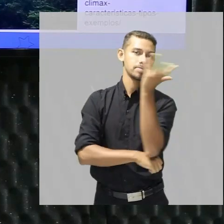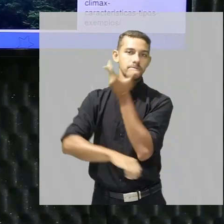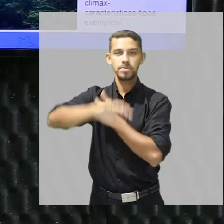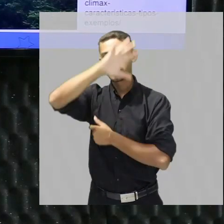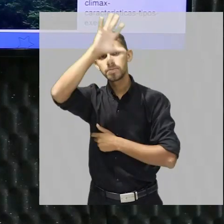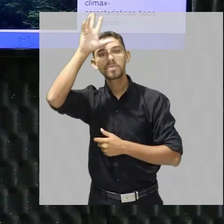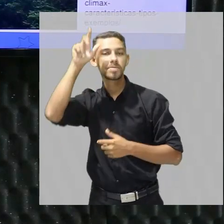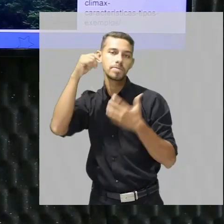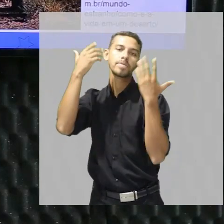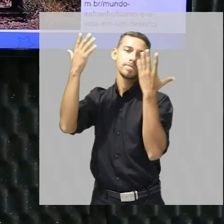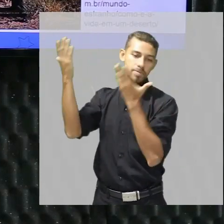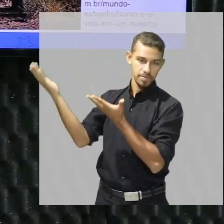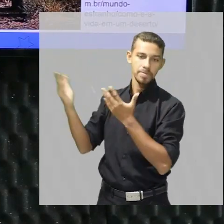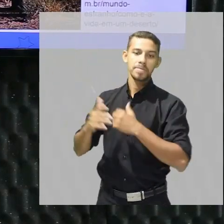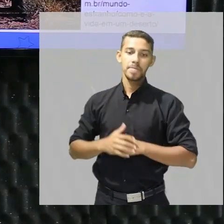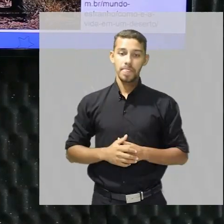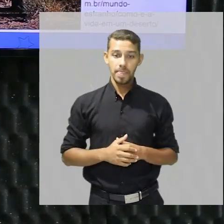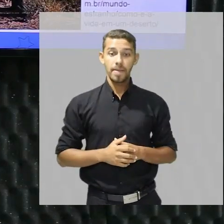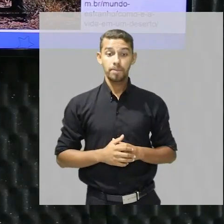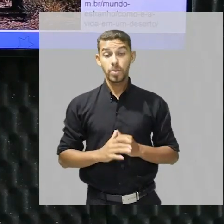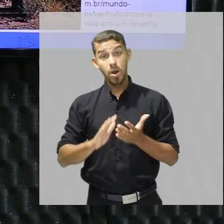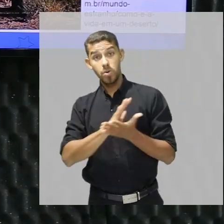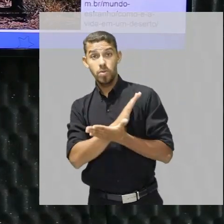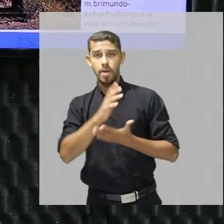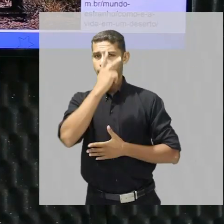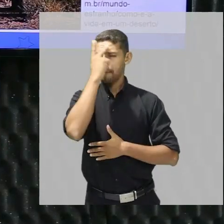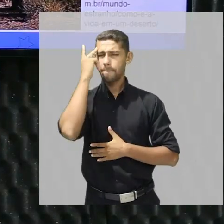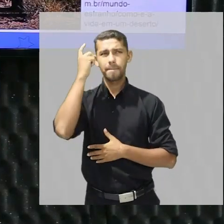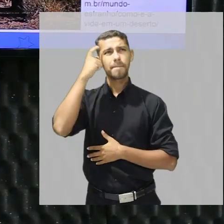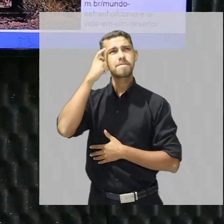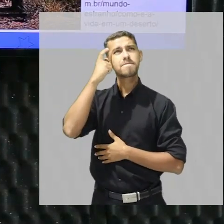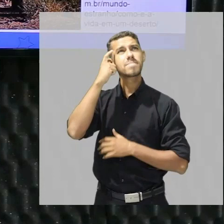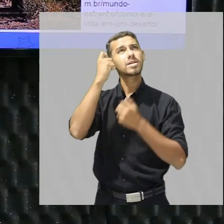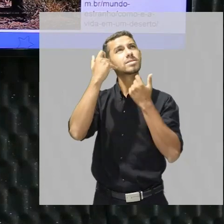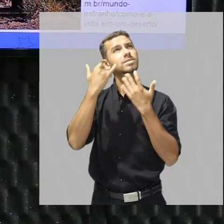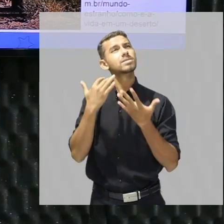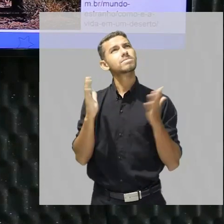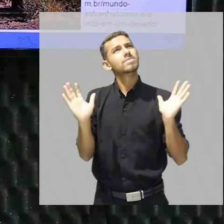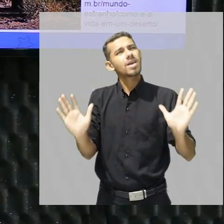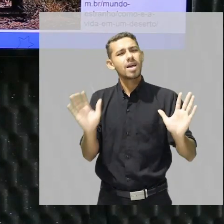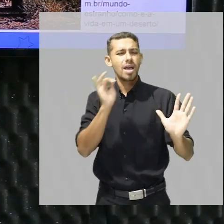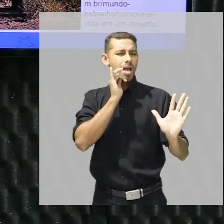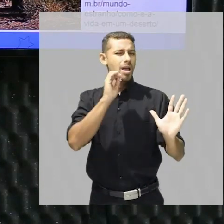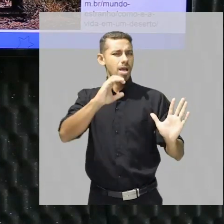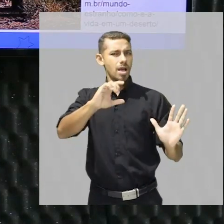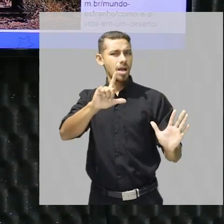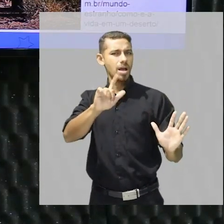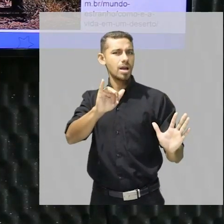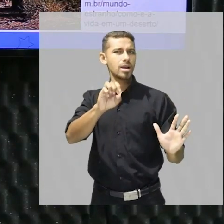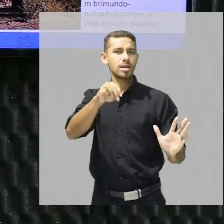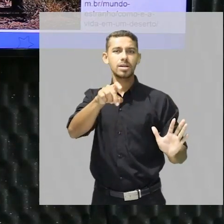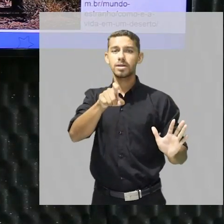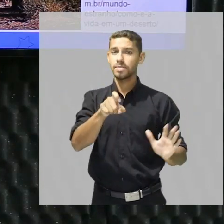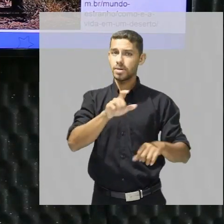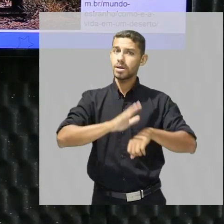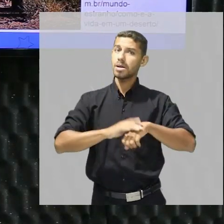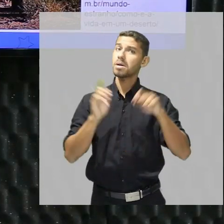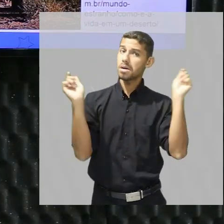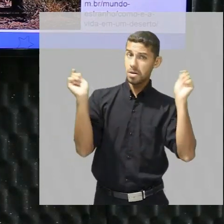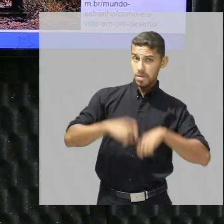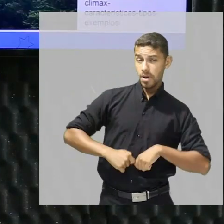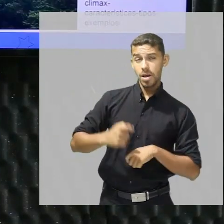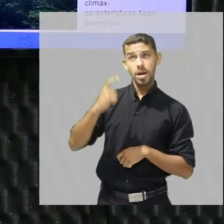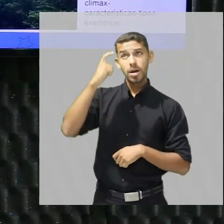clímax, tá, pessoal? Muitas pessoas podem pensar assim, mas comunidade clímax a gente só pode... geralmente ela vem